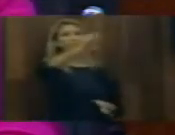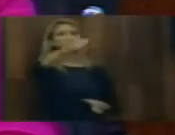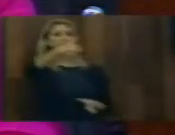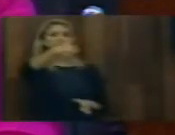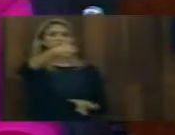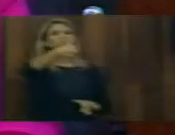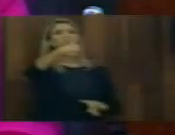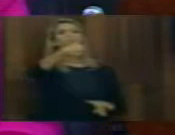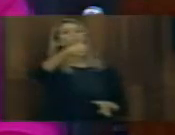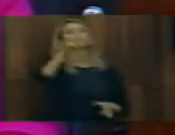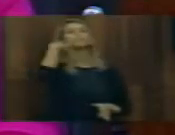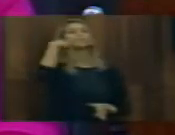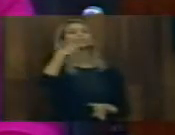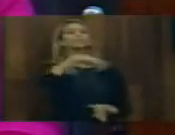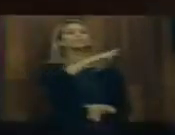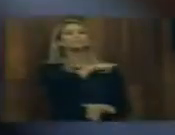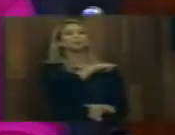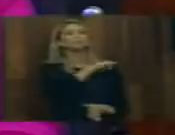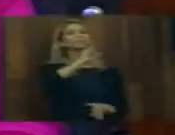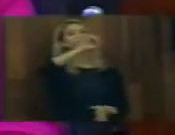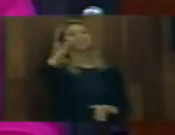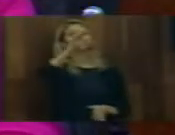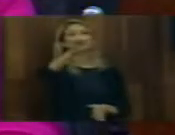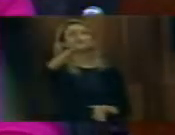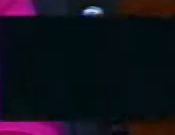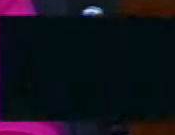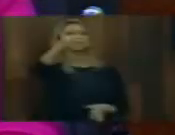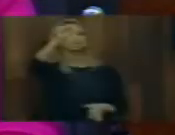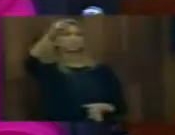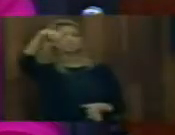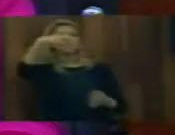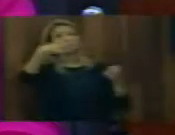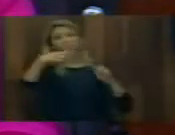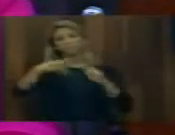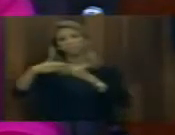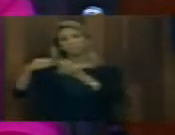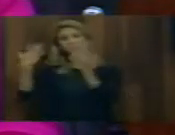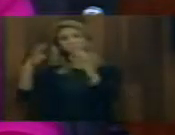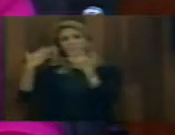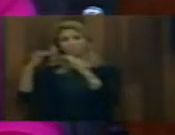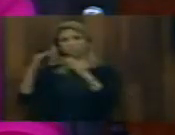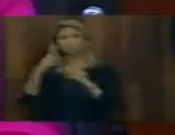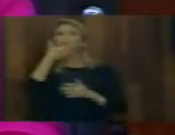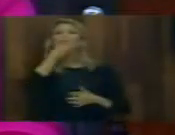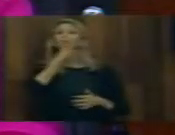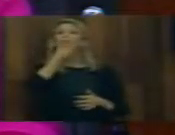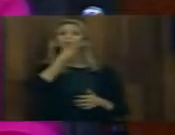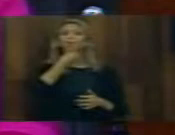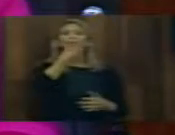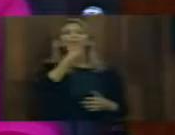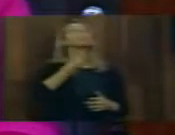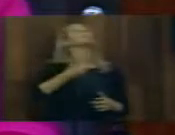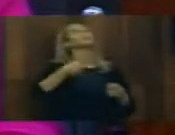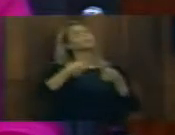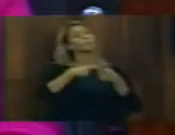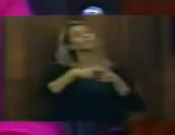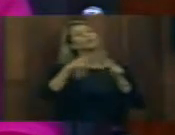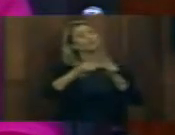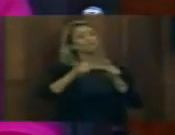0251-2019, Jefferson Vidal Pinheiro, requer outorga de moção de aplausos ao senhor Wagner Rosa Faria por relevantes ações